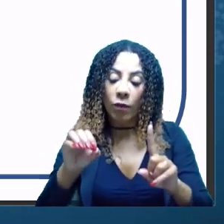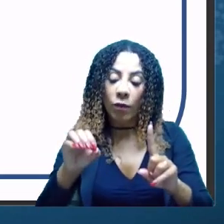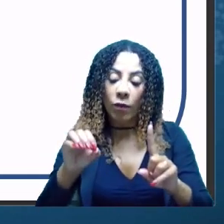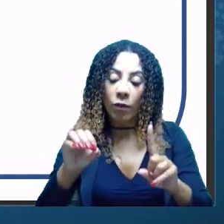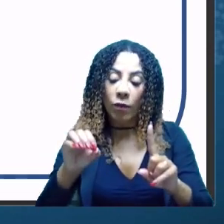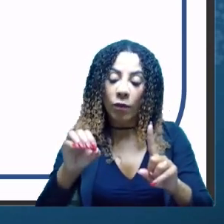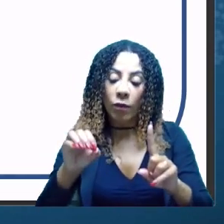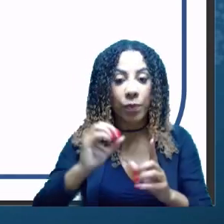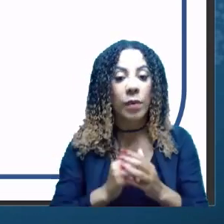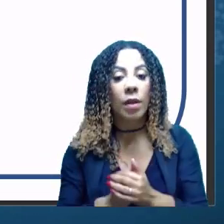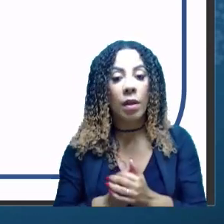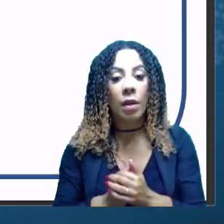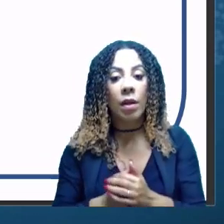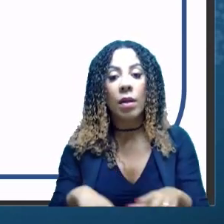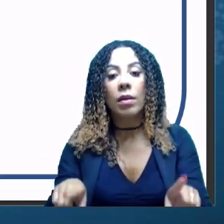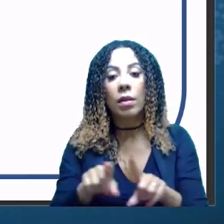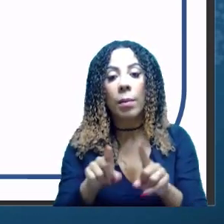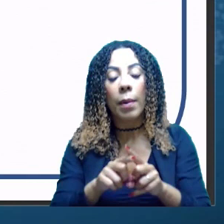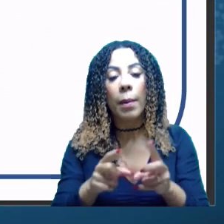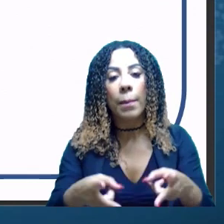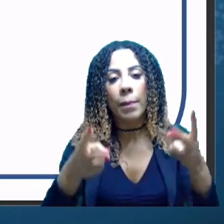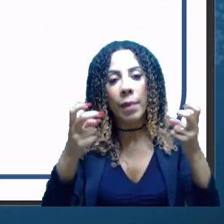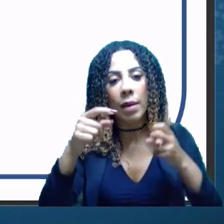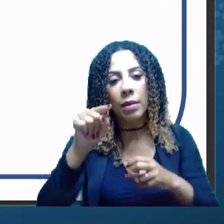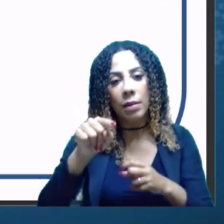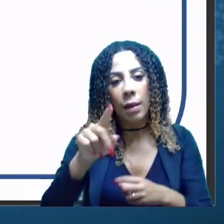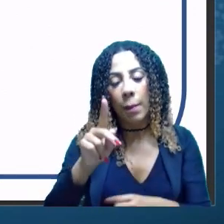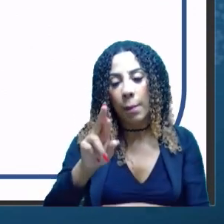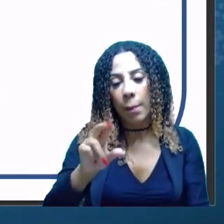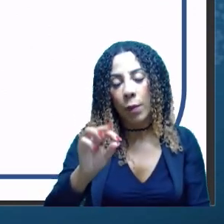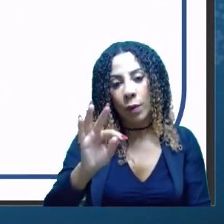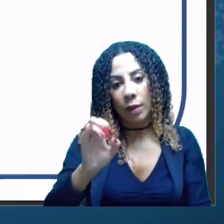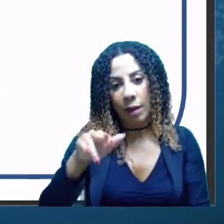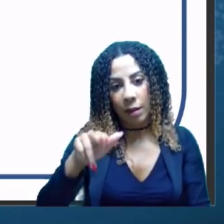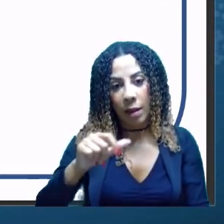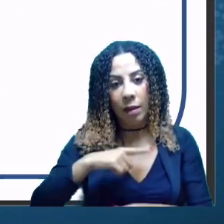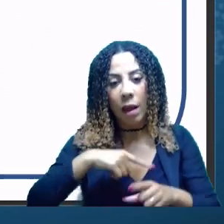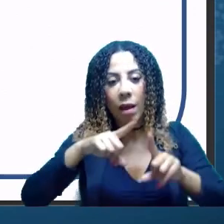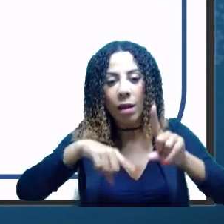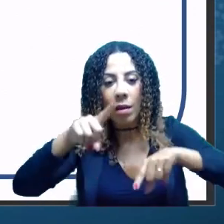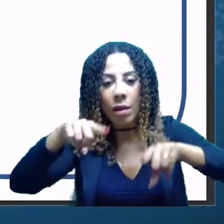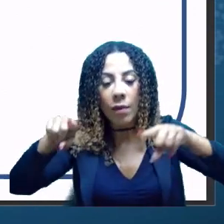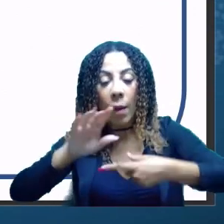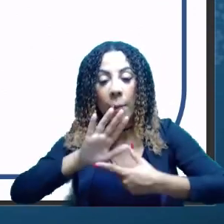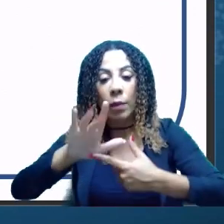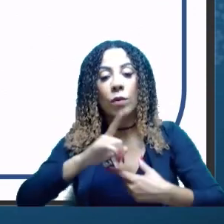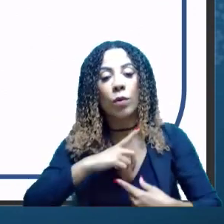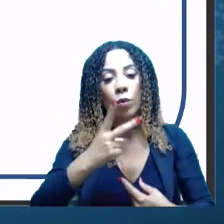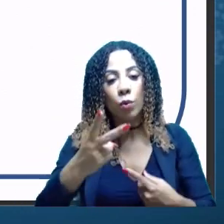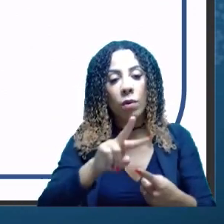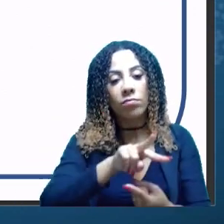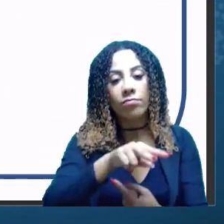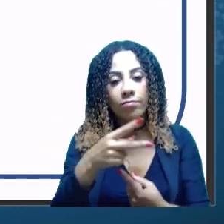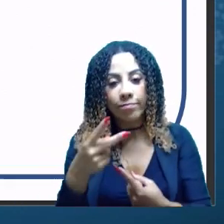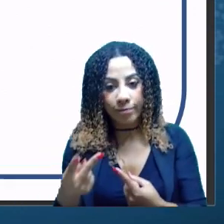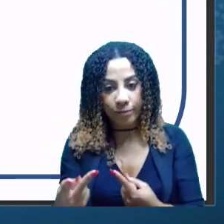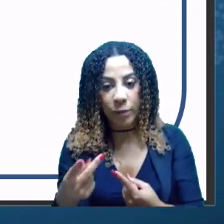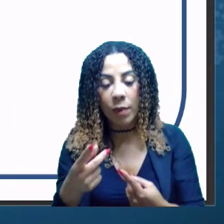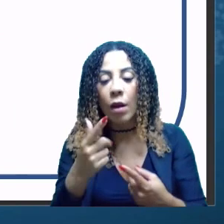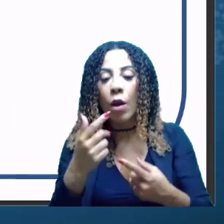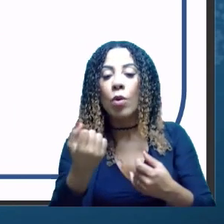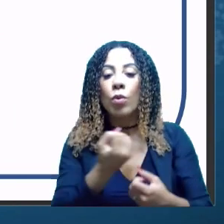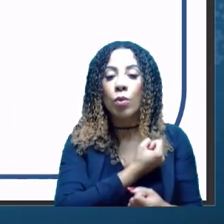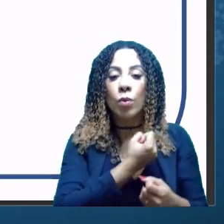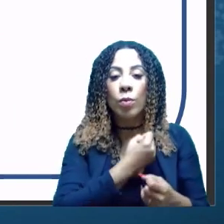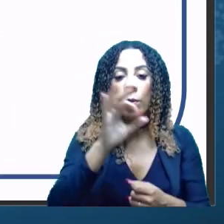também que essa proteína, durante a cinética de renovelamento, ela também apresentou duas transições, com valores de melt muito similares, mostrando,